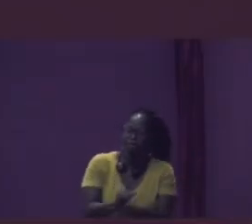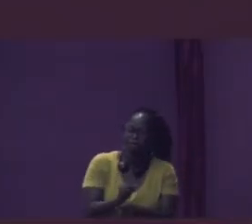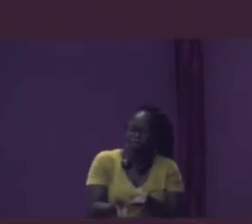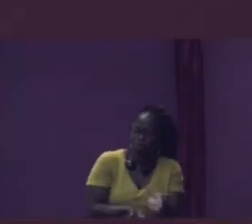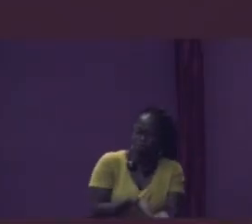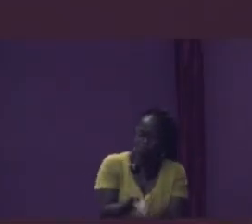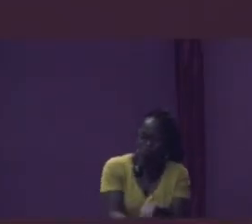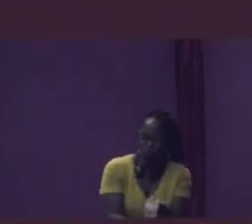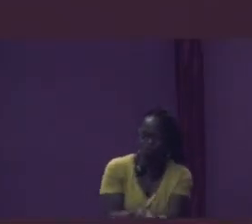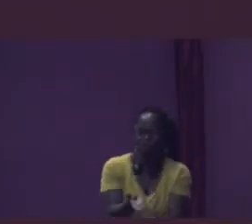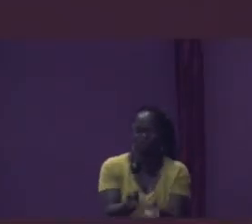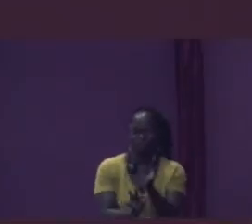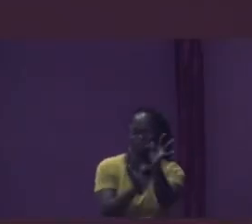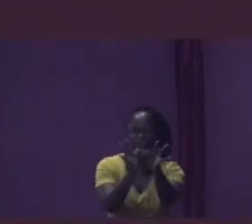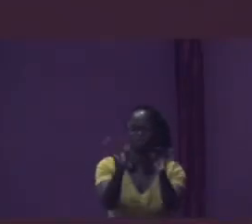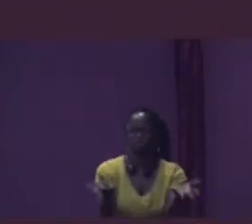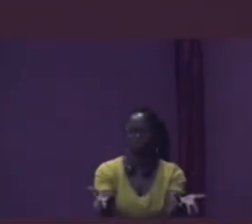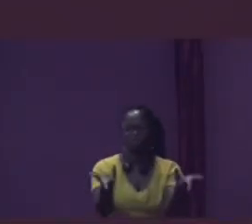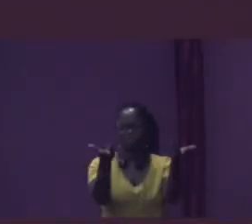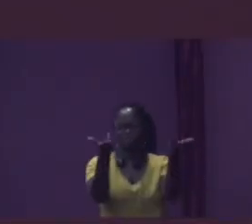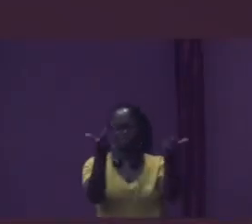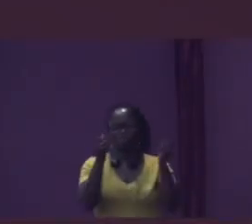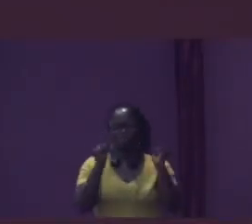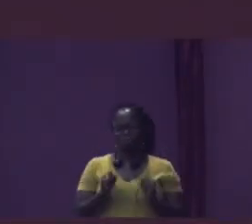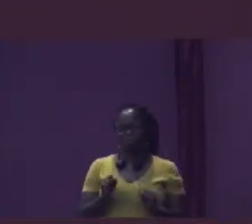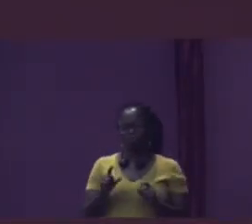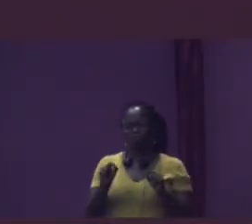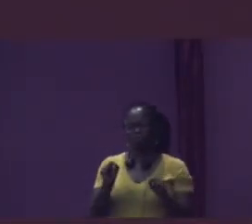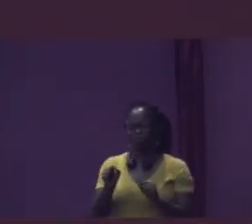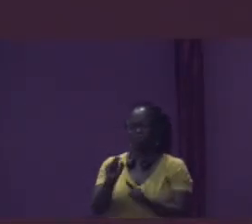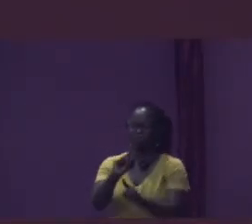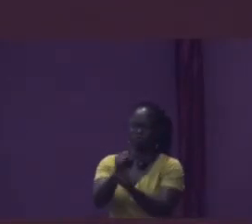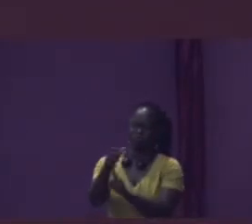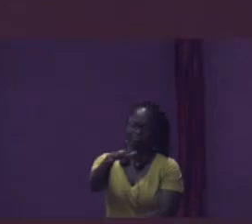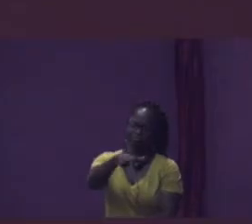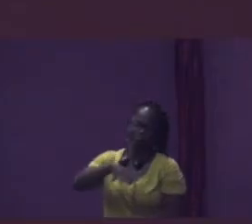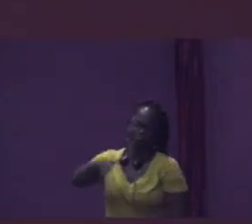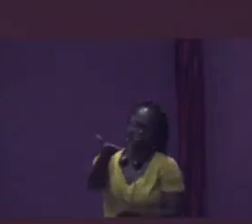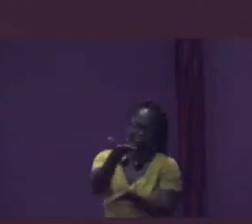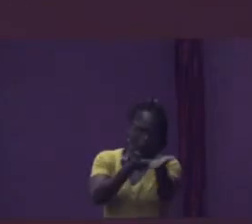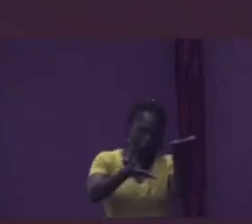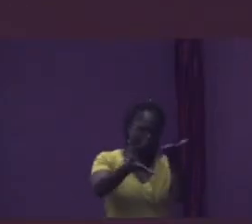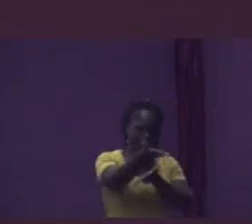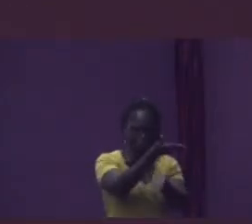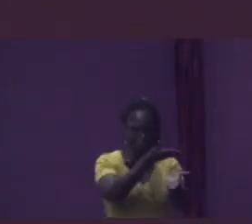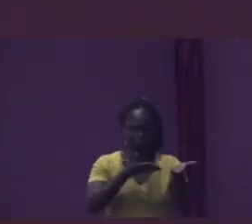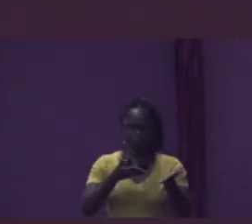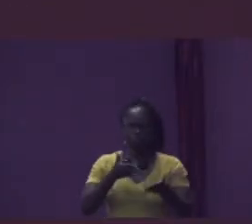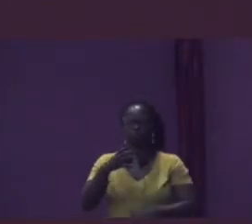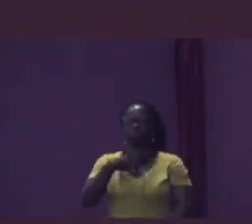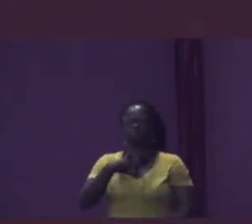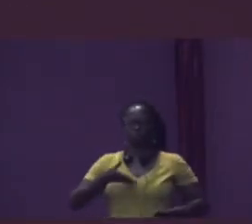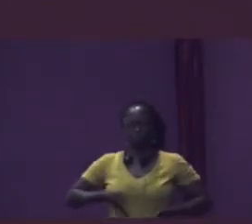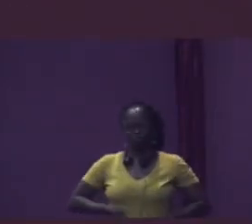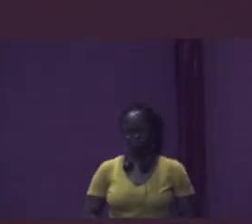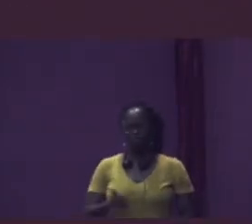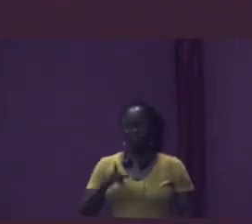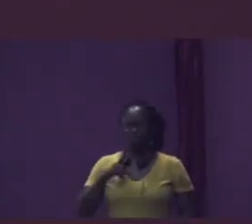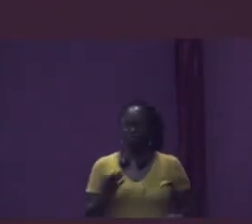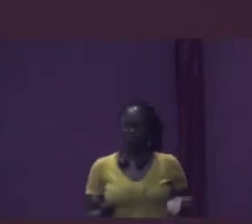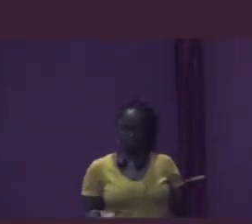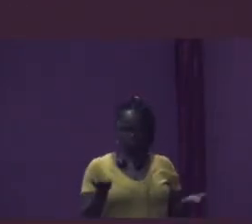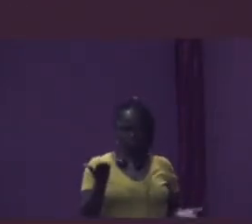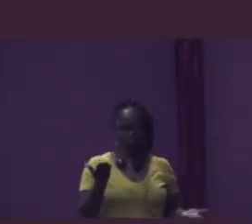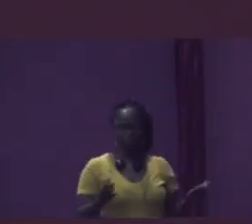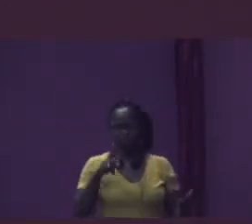qualidade e pode informar sobre o modo de parir compartilhado pela sociedade. Acreditamos que existe, sim, um equilíbrio